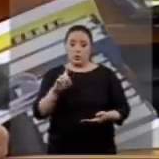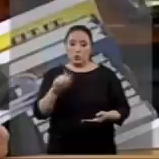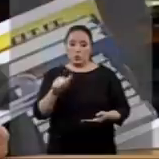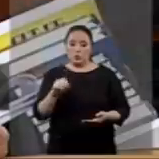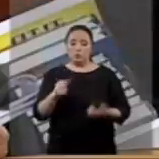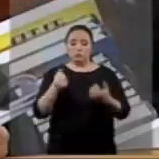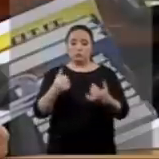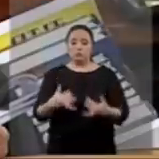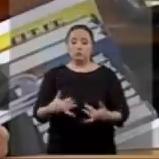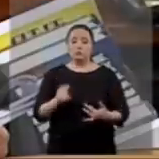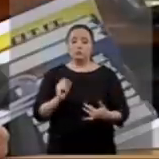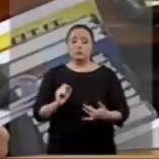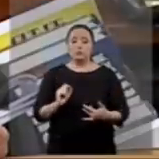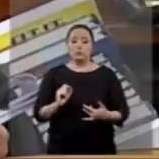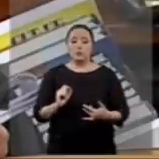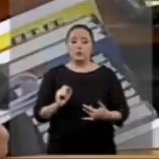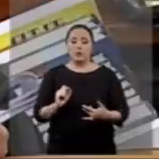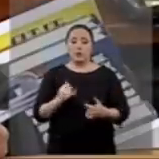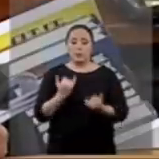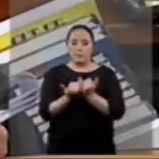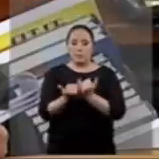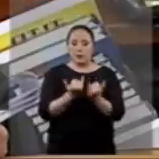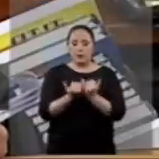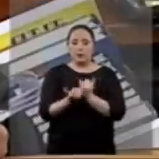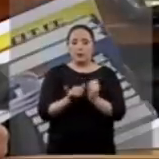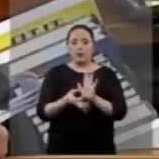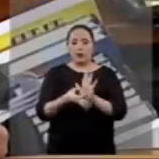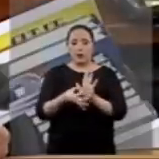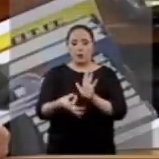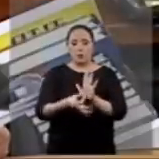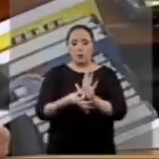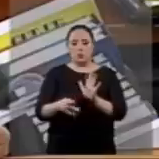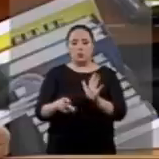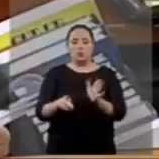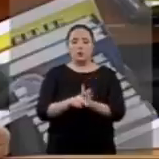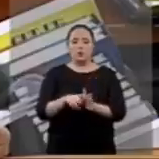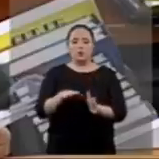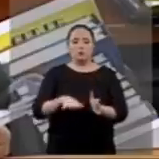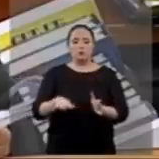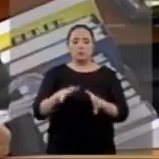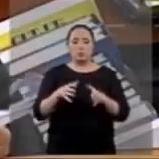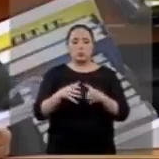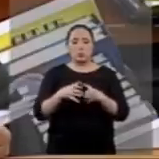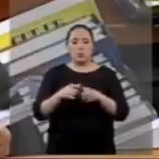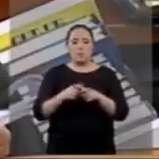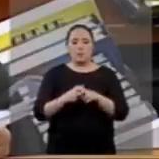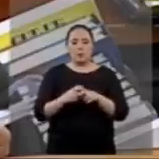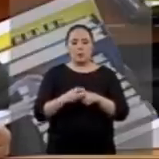aproxima-se em muito dos argumentos trazidos pela corrente minoritária,